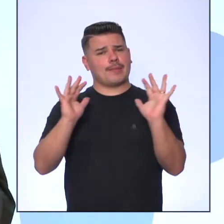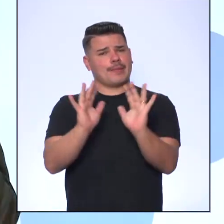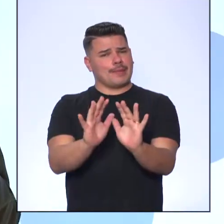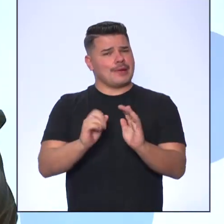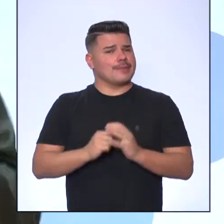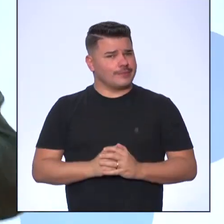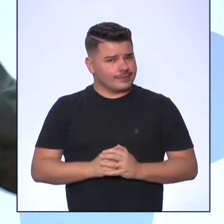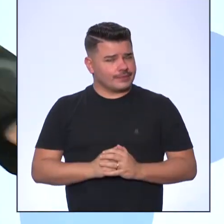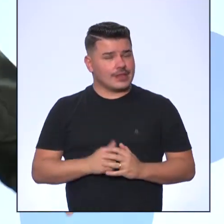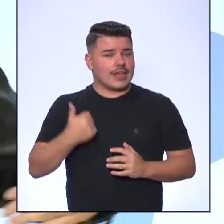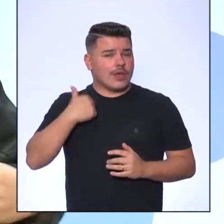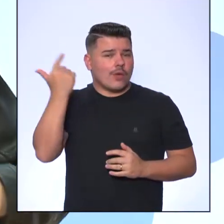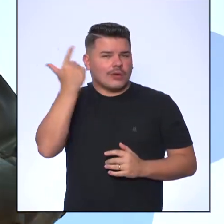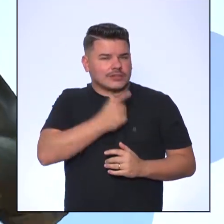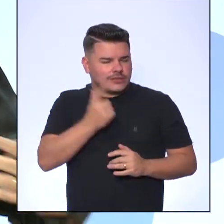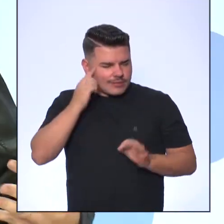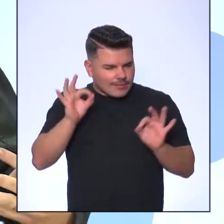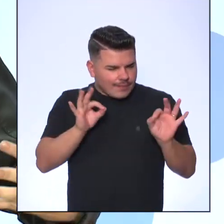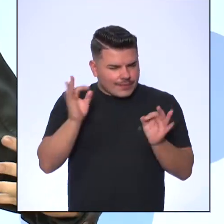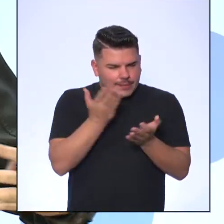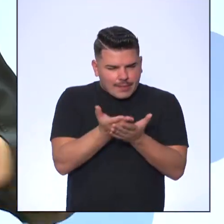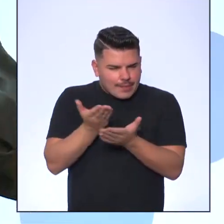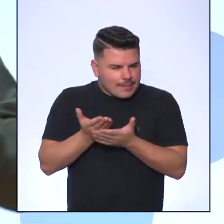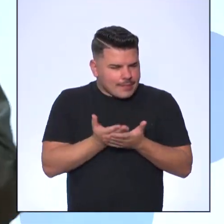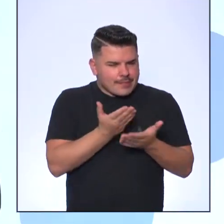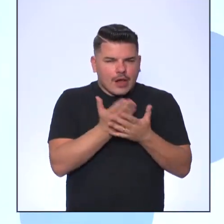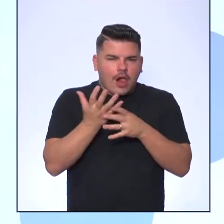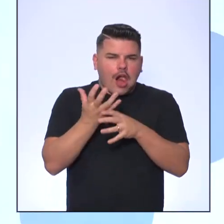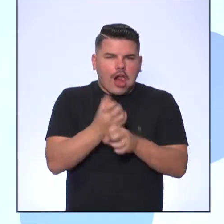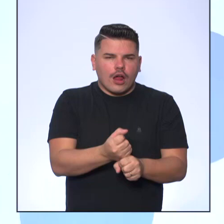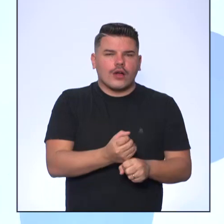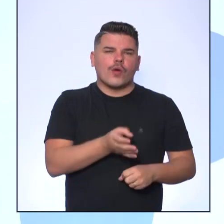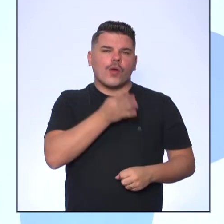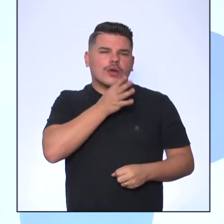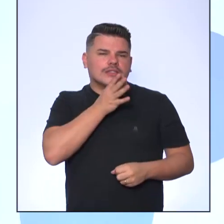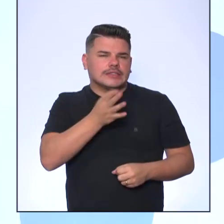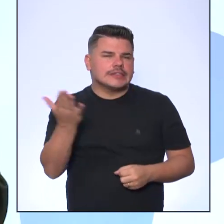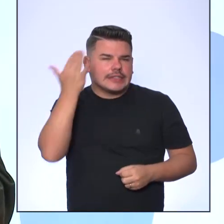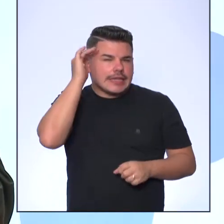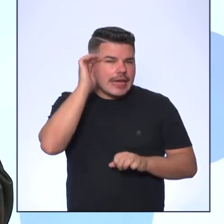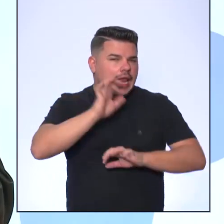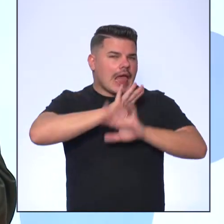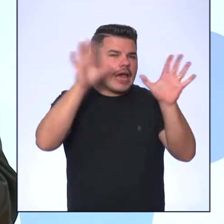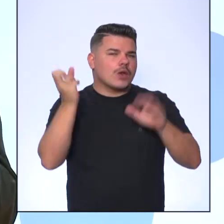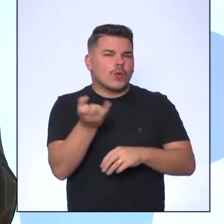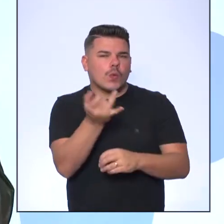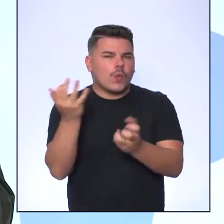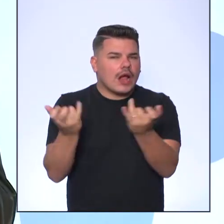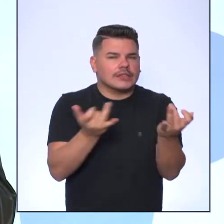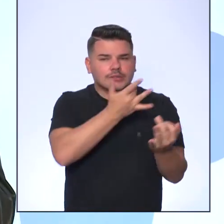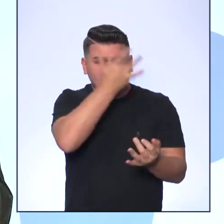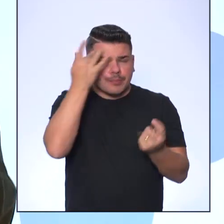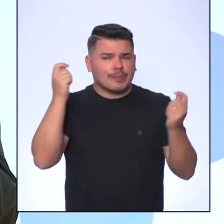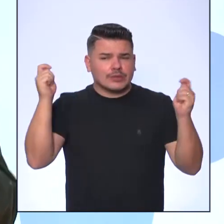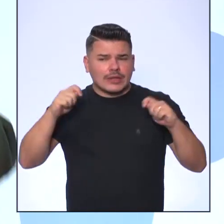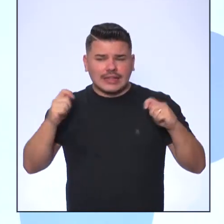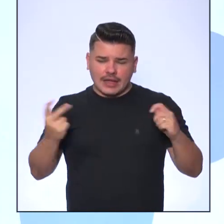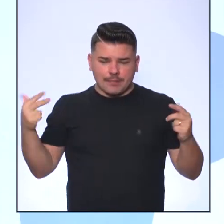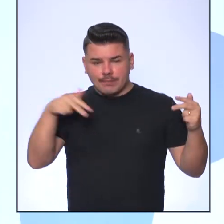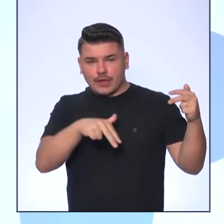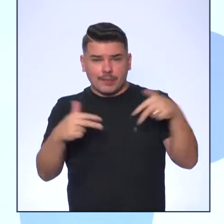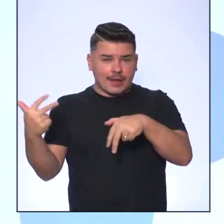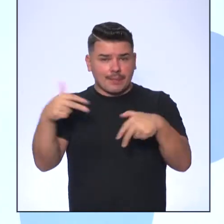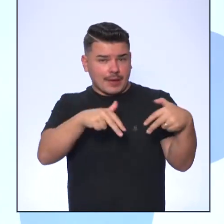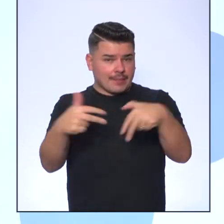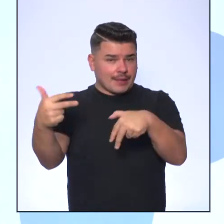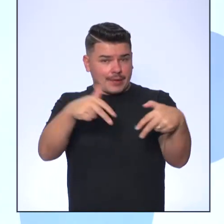fazendo geometricamente, fazendo aqui no real, né? Eu teria esse 1 metro quadrado. Mas, para muitas coisas, acontece que nem